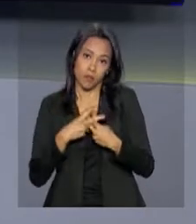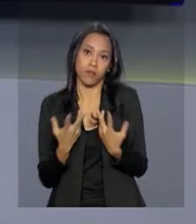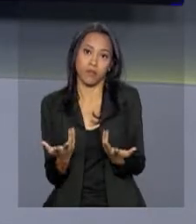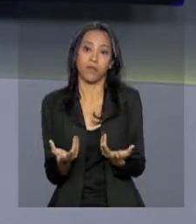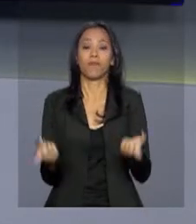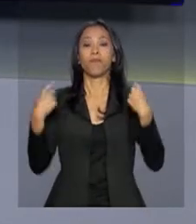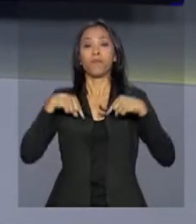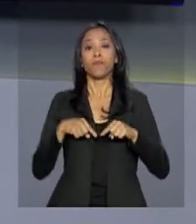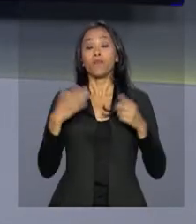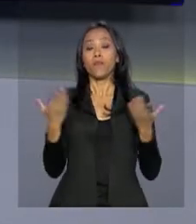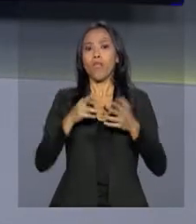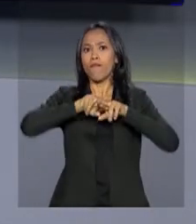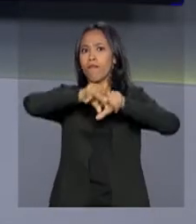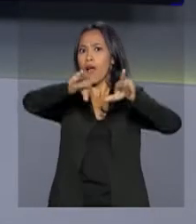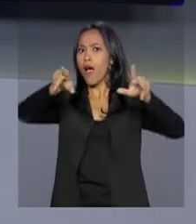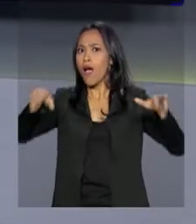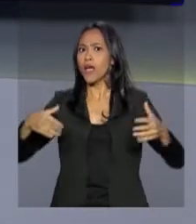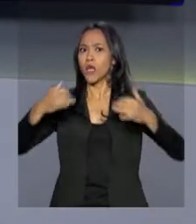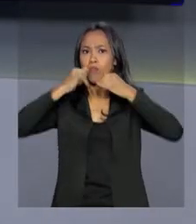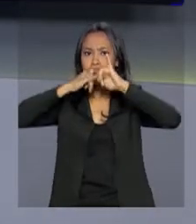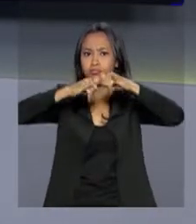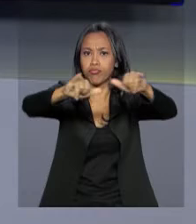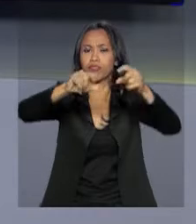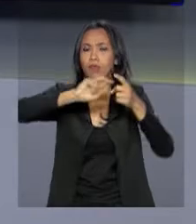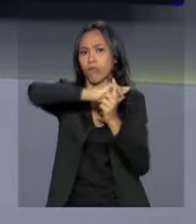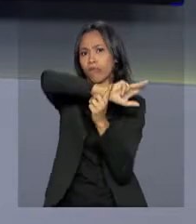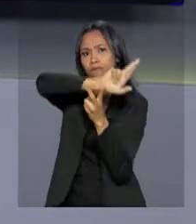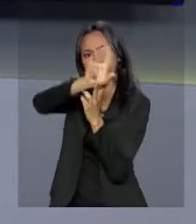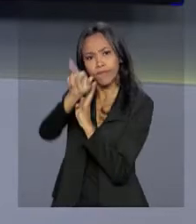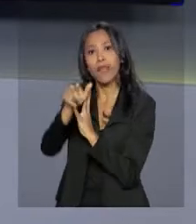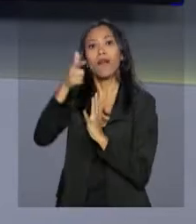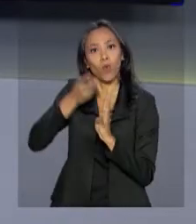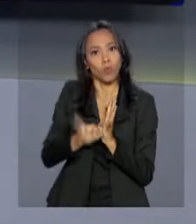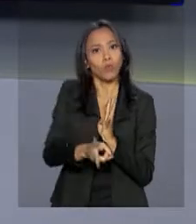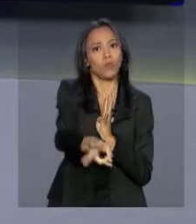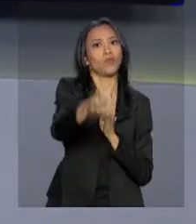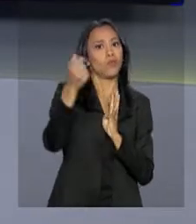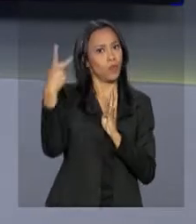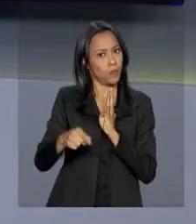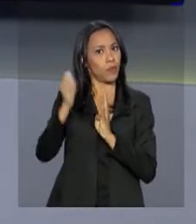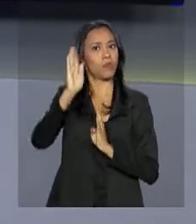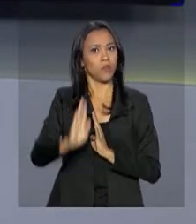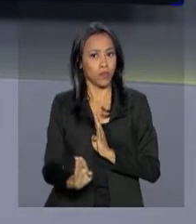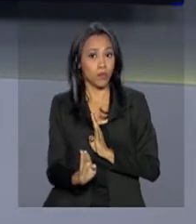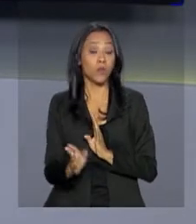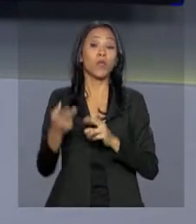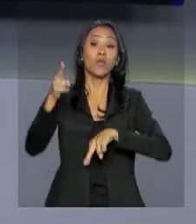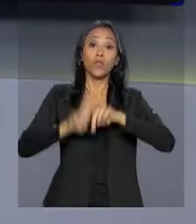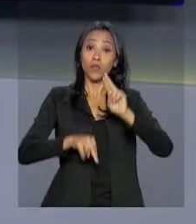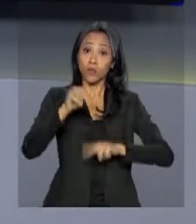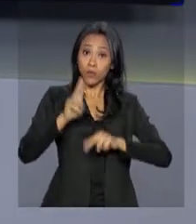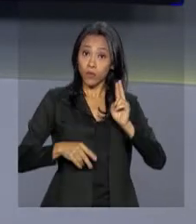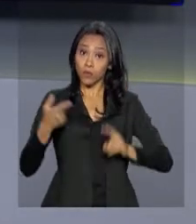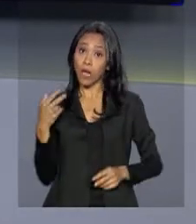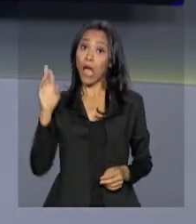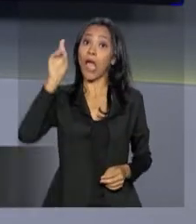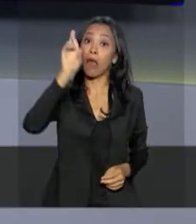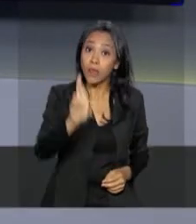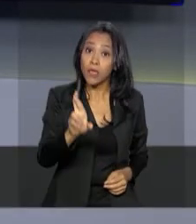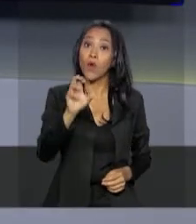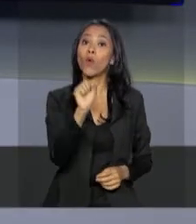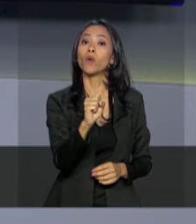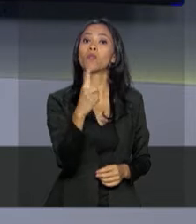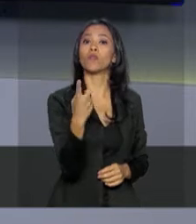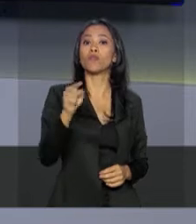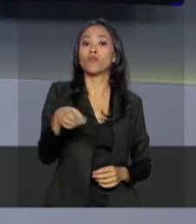fontes renováveis de energia seguem com ampla participação na produção energética brasileira em junho elas representaram